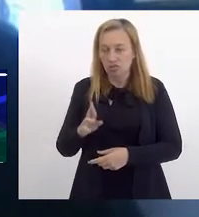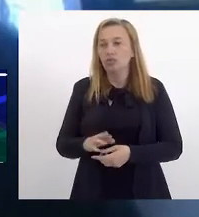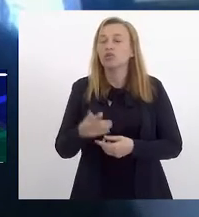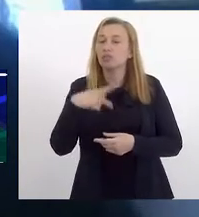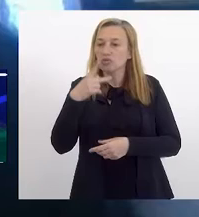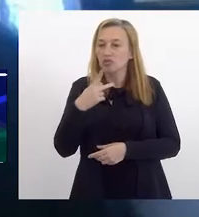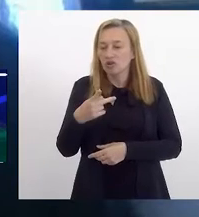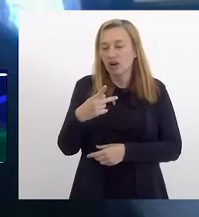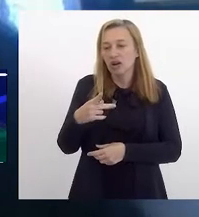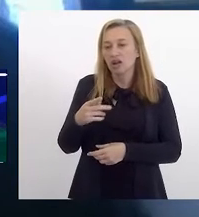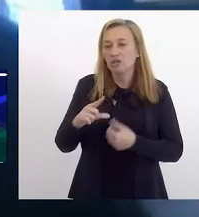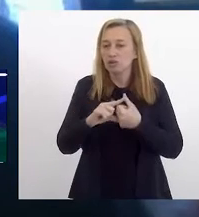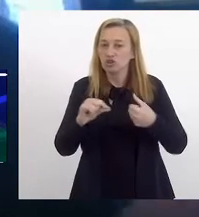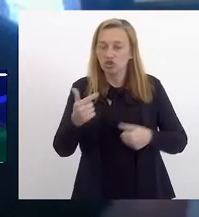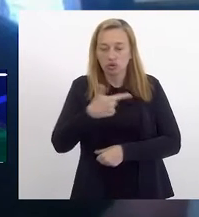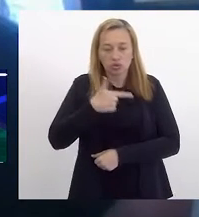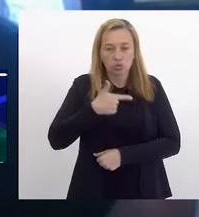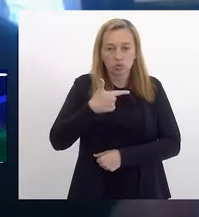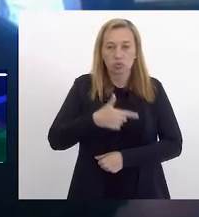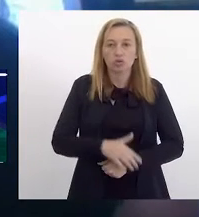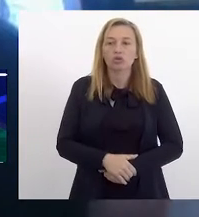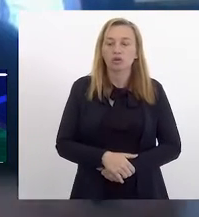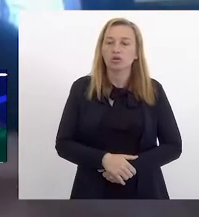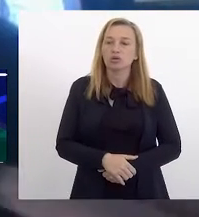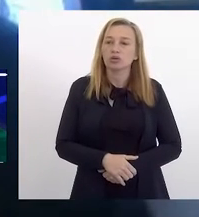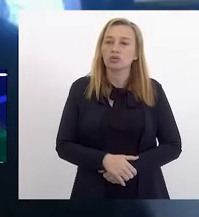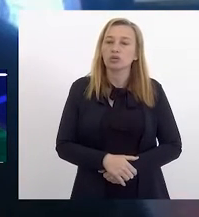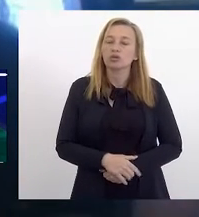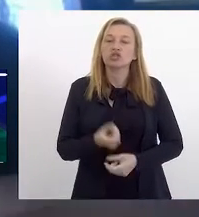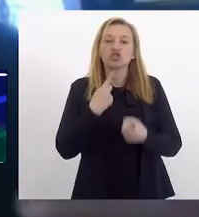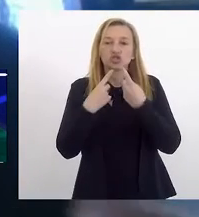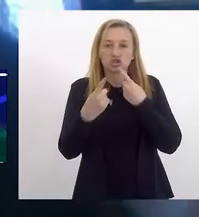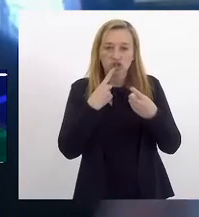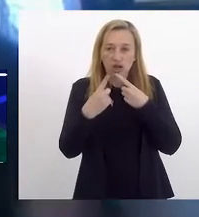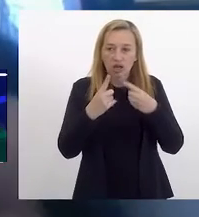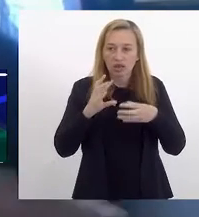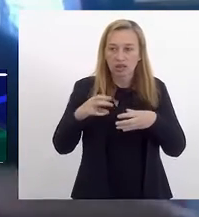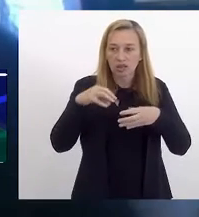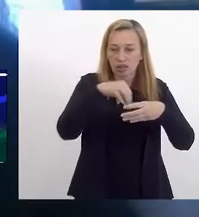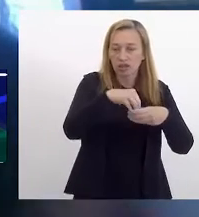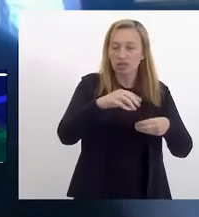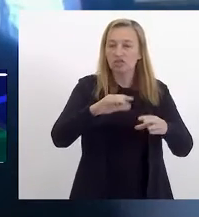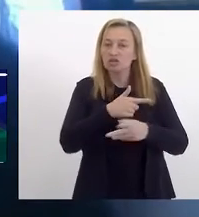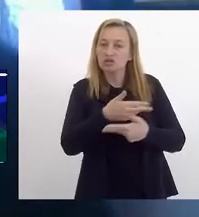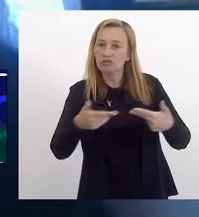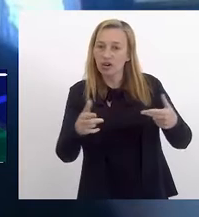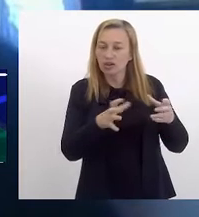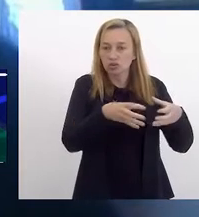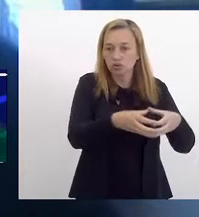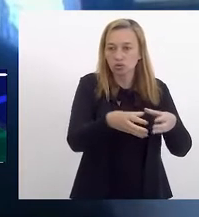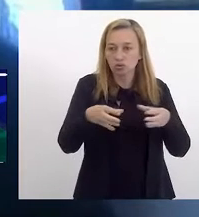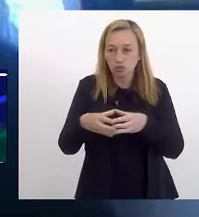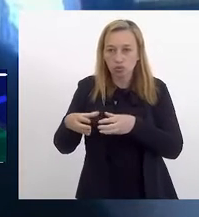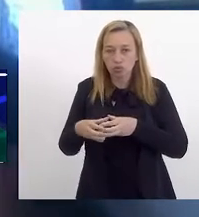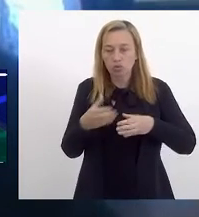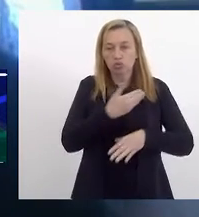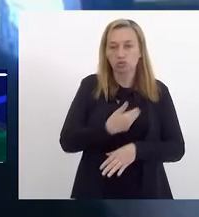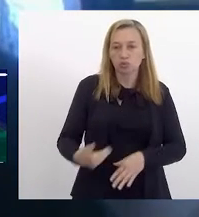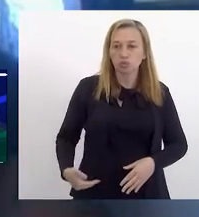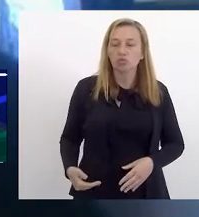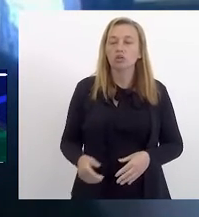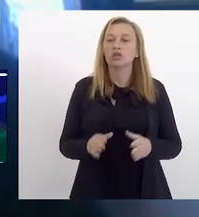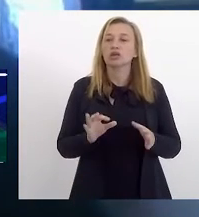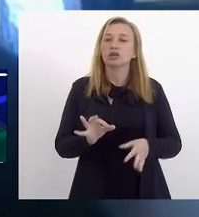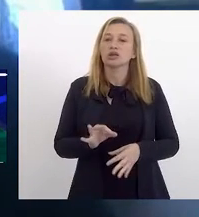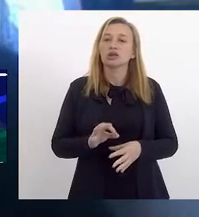no artigo 2º, com promoção do diálogo e integração entre vários órgãos públicos, incluindo,